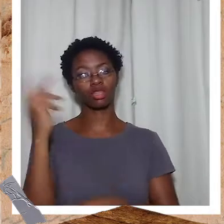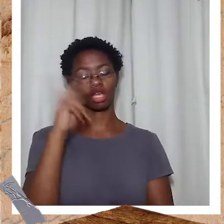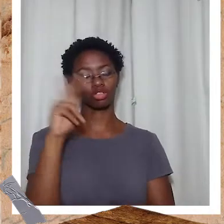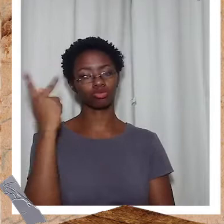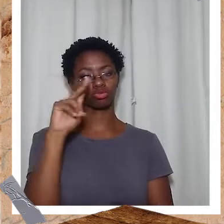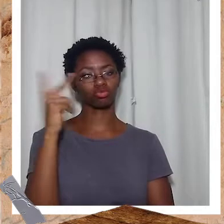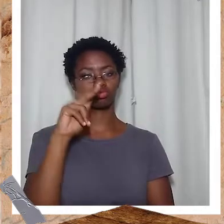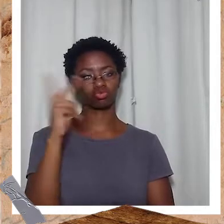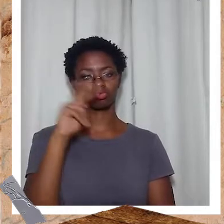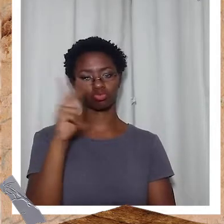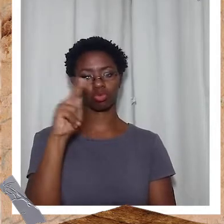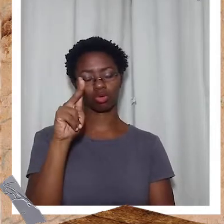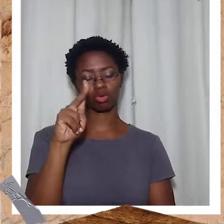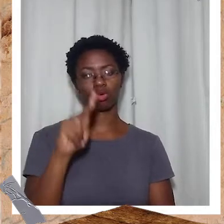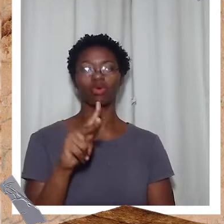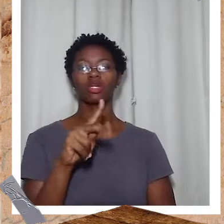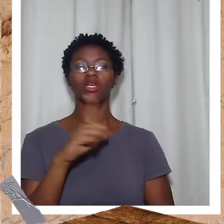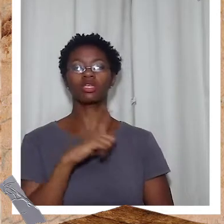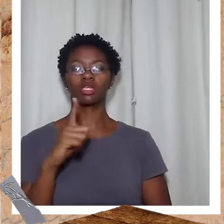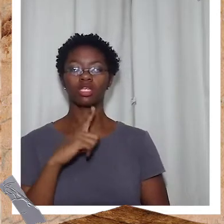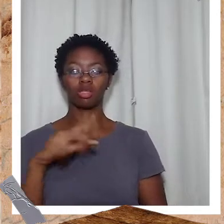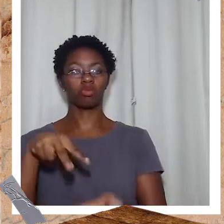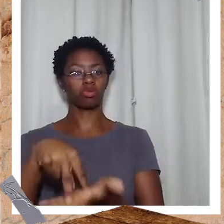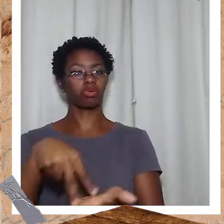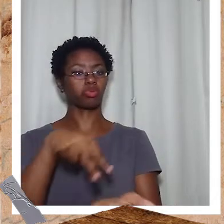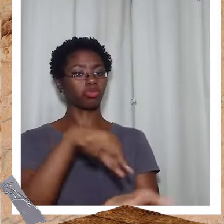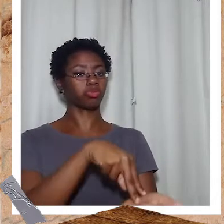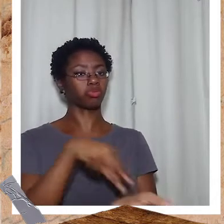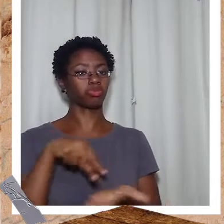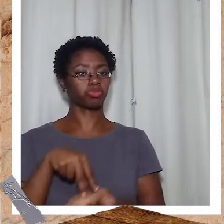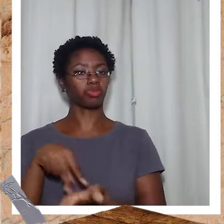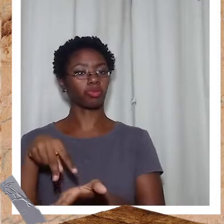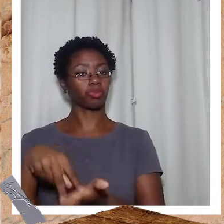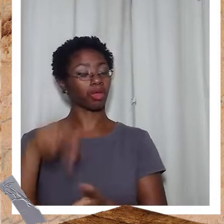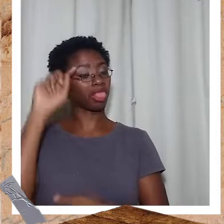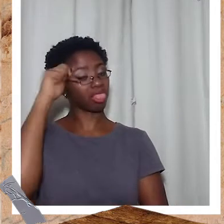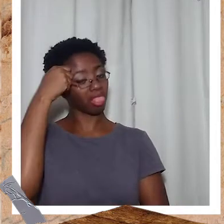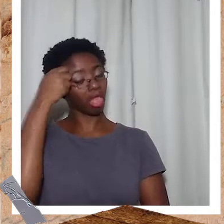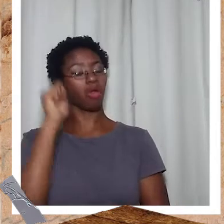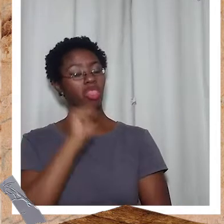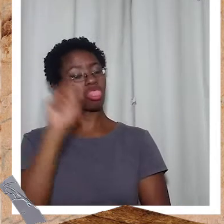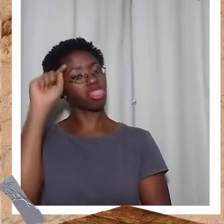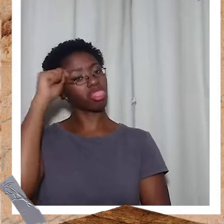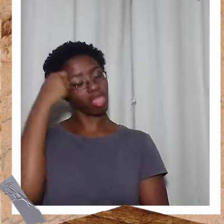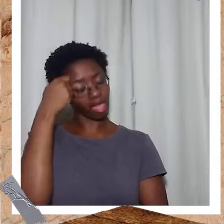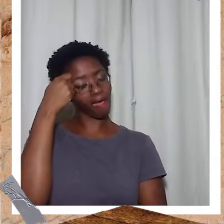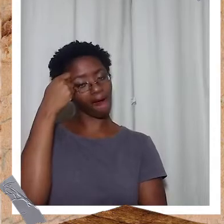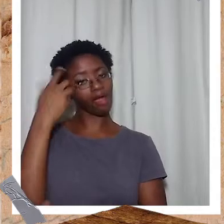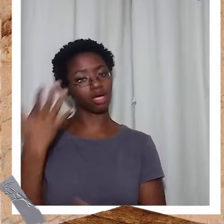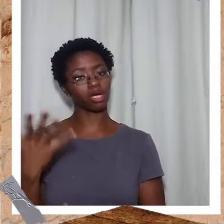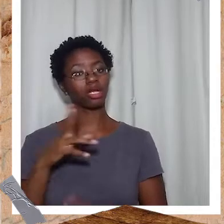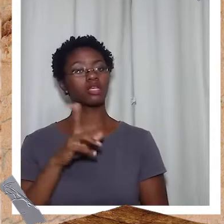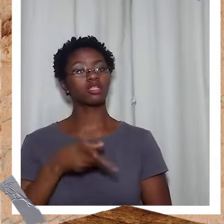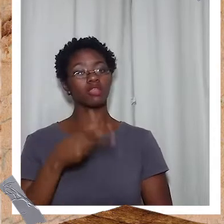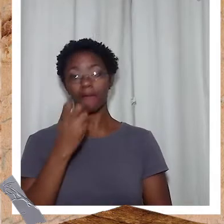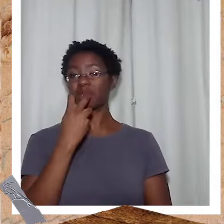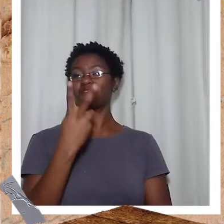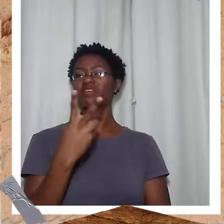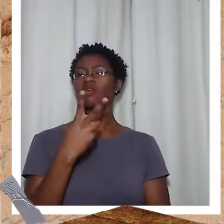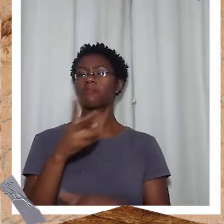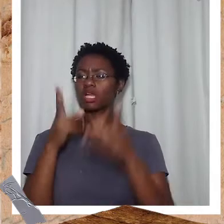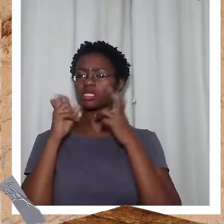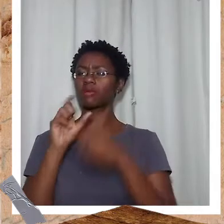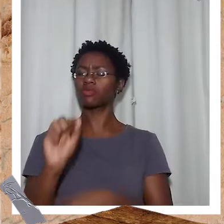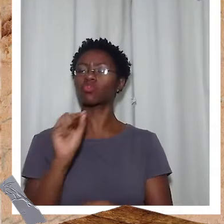onde você vai ter protagonistas negros e negras, você vai ver quase como uma